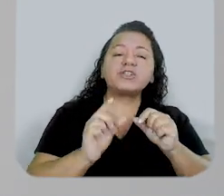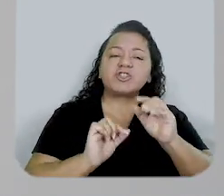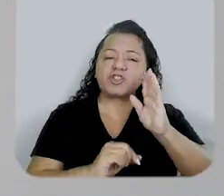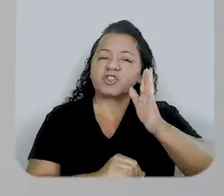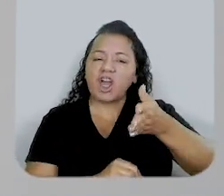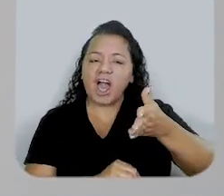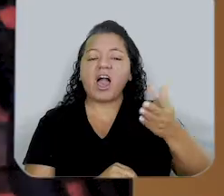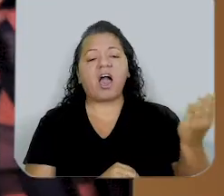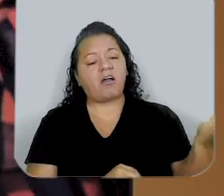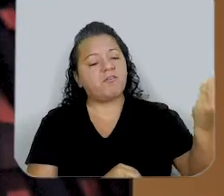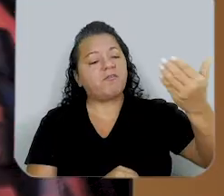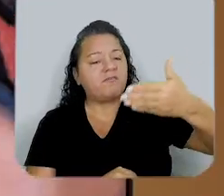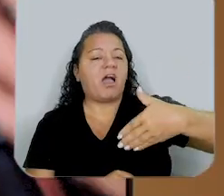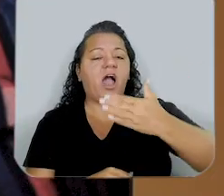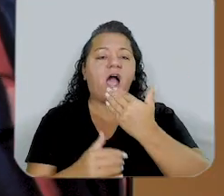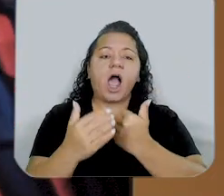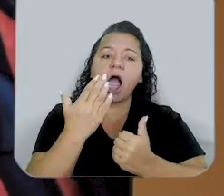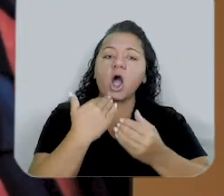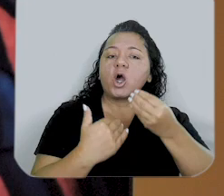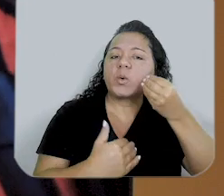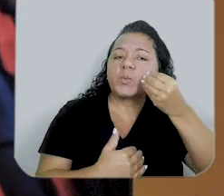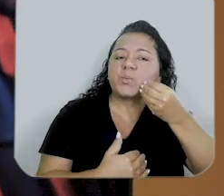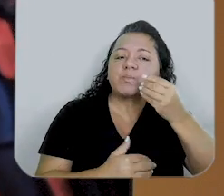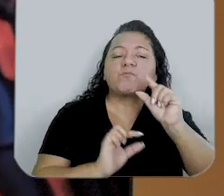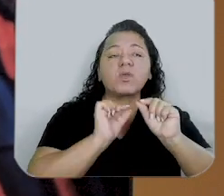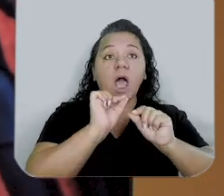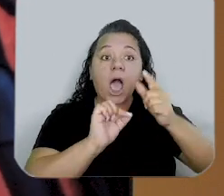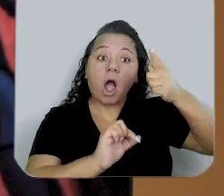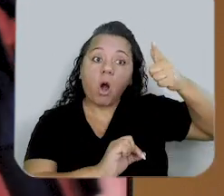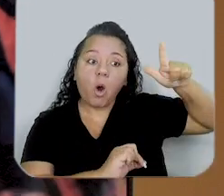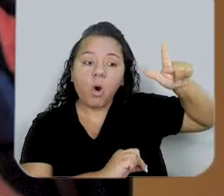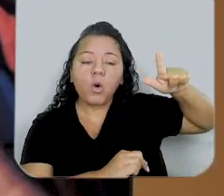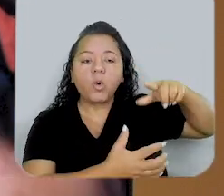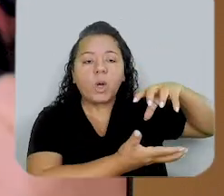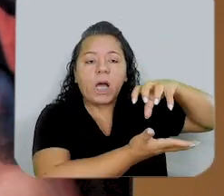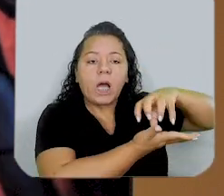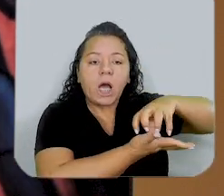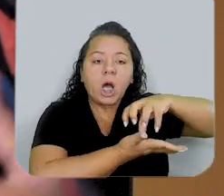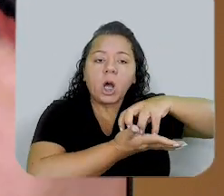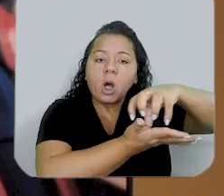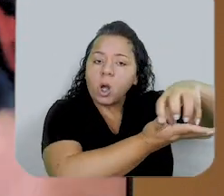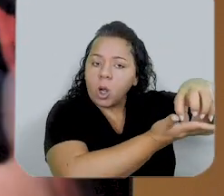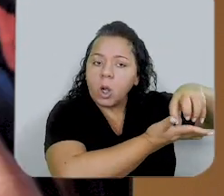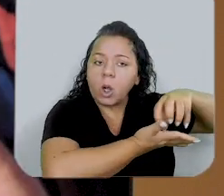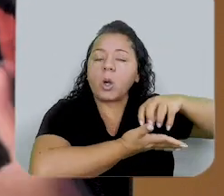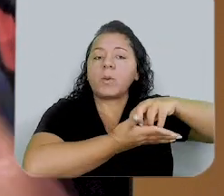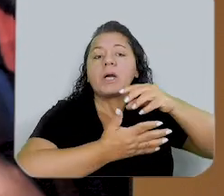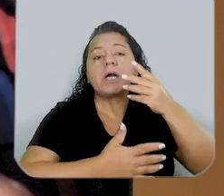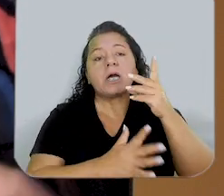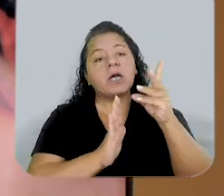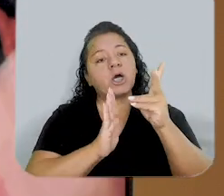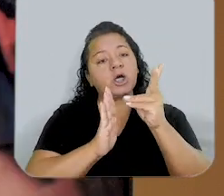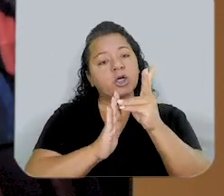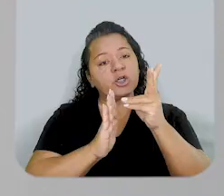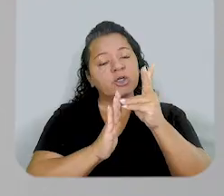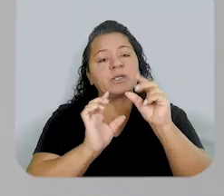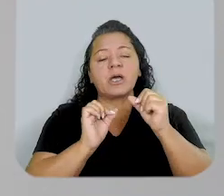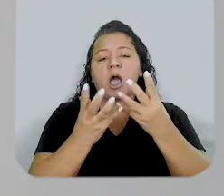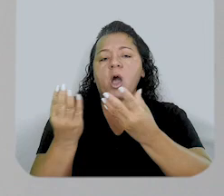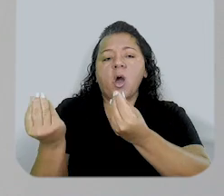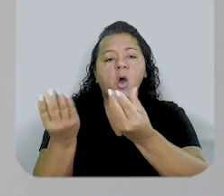porque já experimentaram, já viajaram para algumas comunidades indígenas, mas quando vem aqui é exatamente isso.